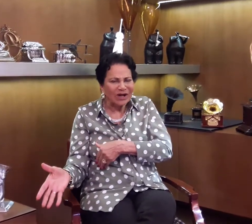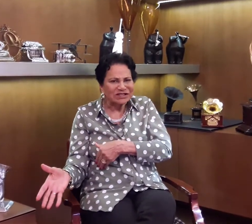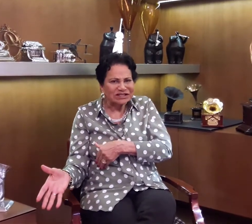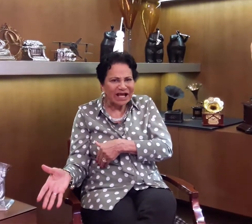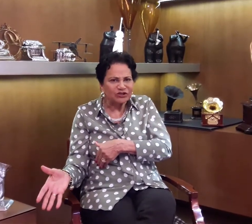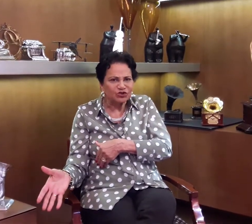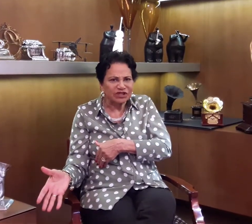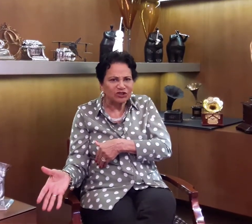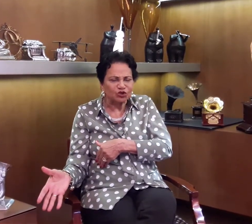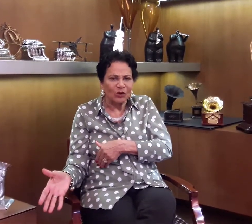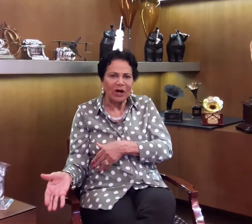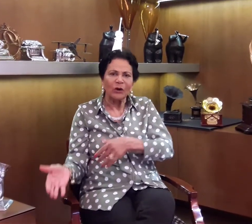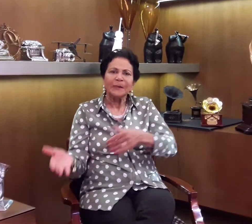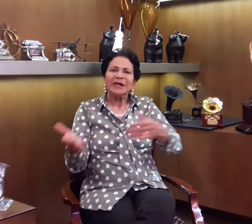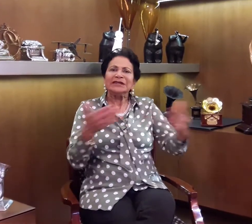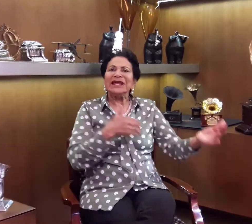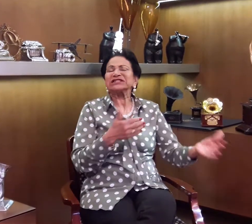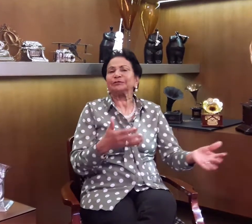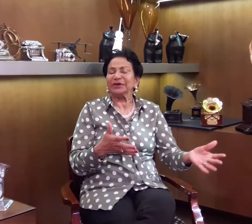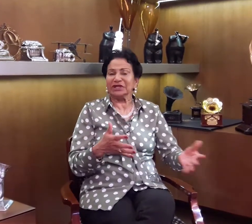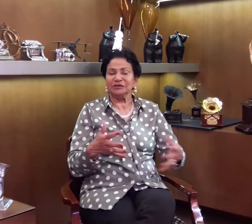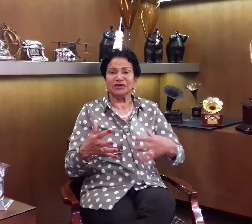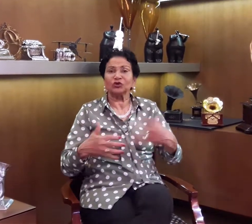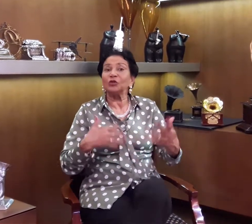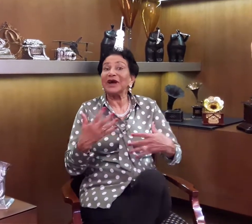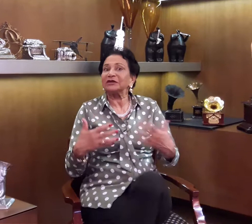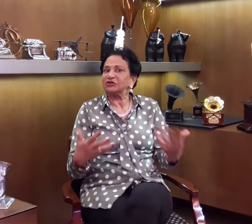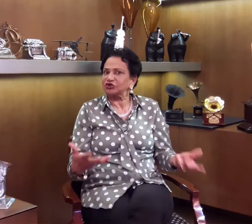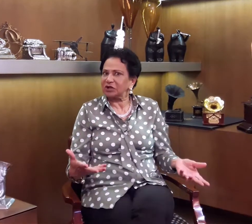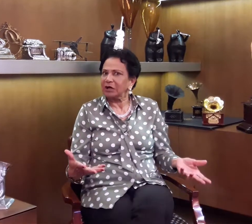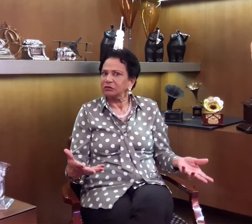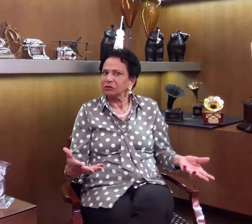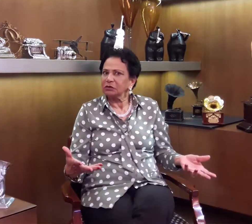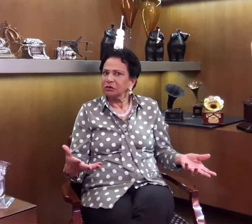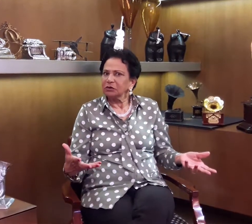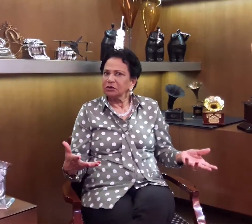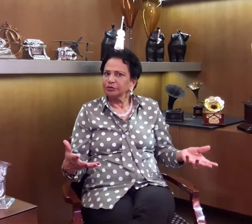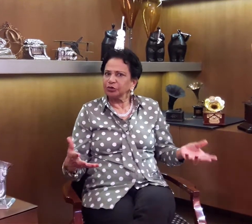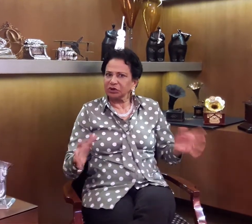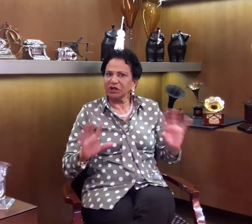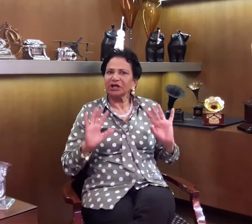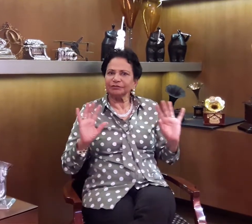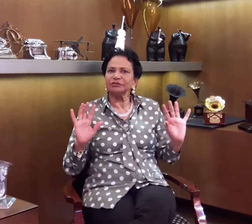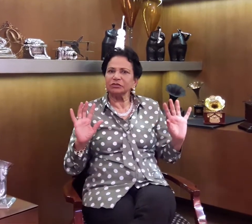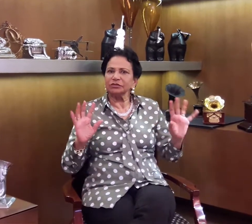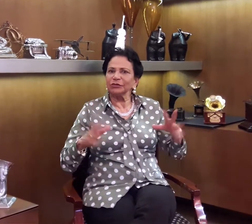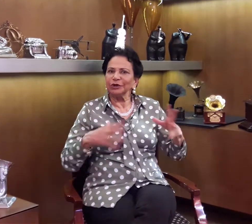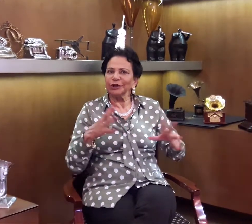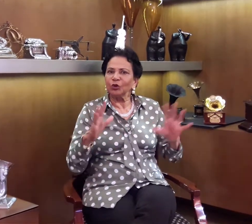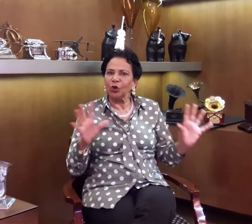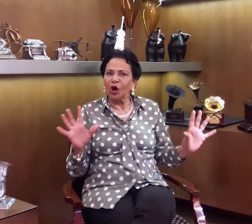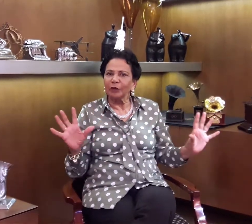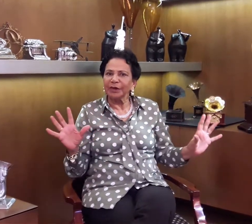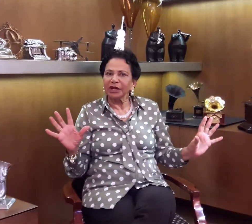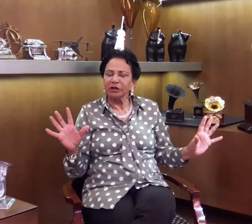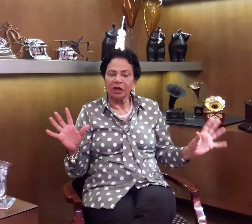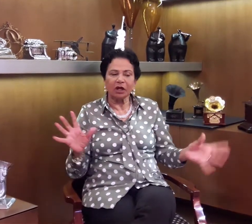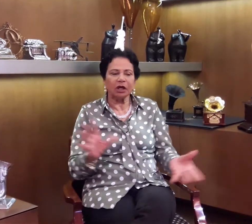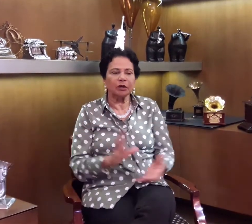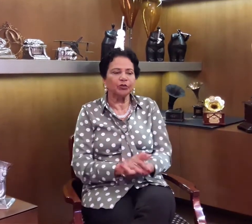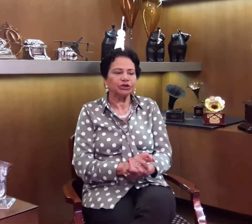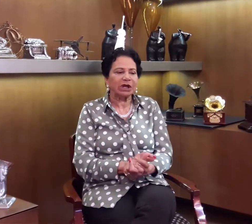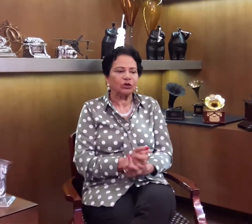com o assédio sexual nessa pandemia. Como é que está? Porque